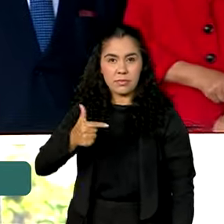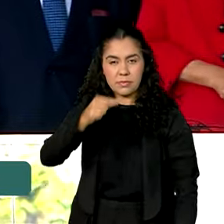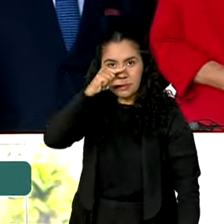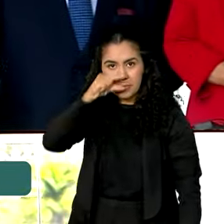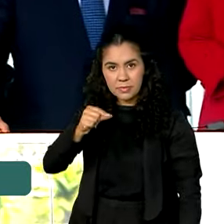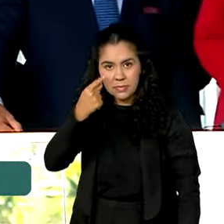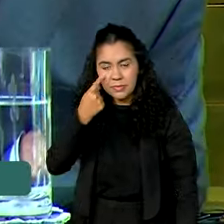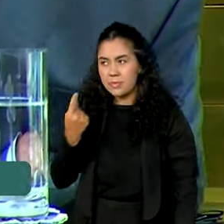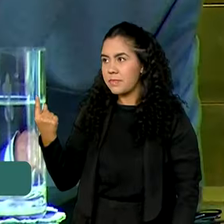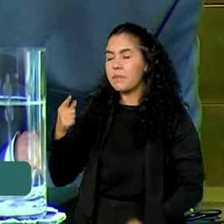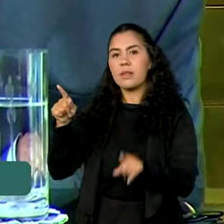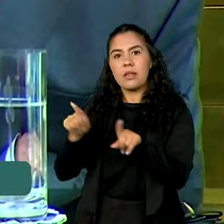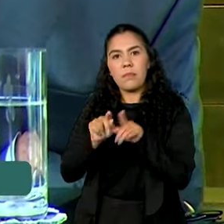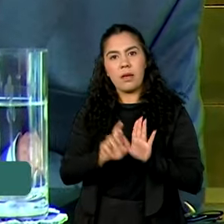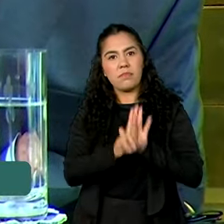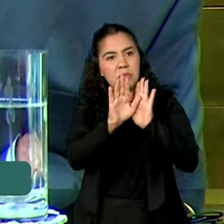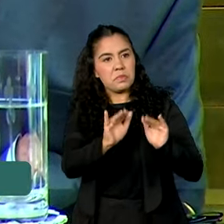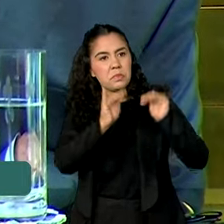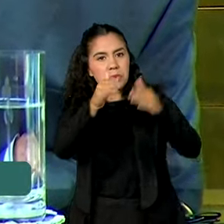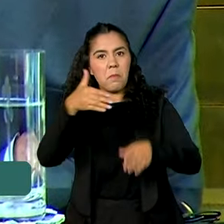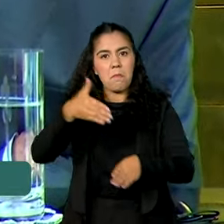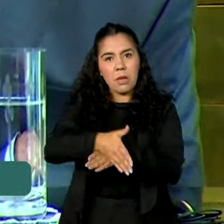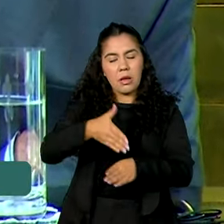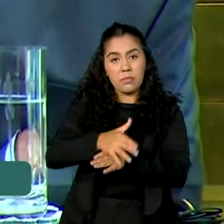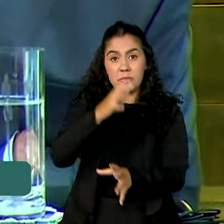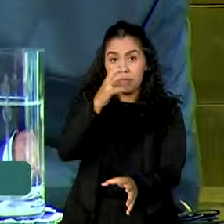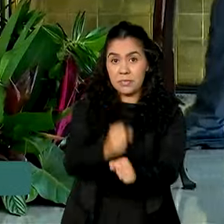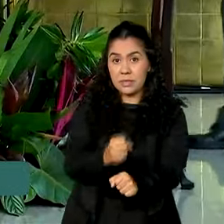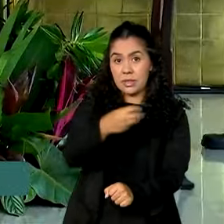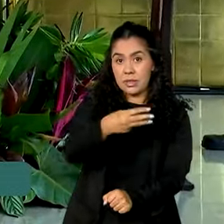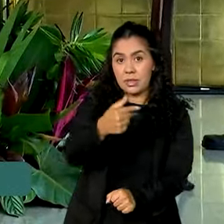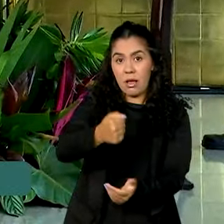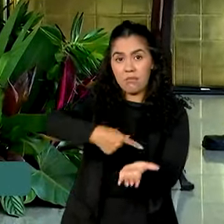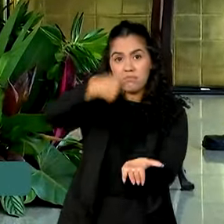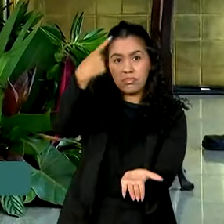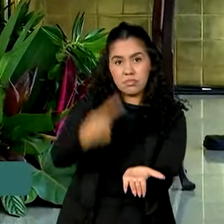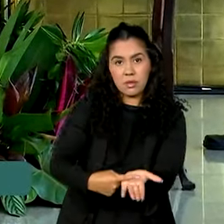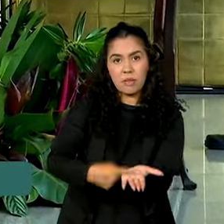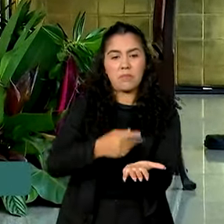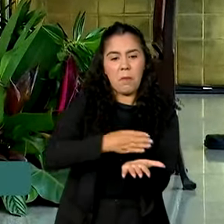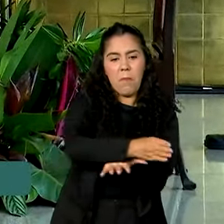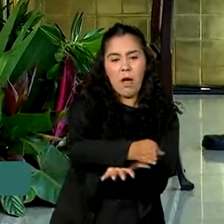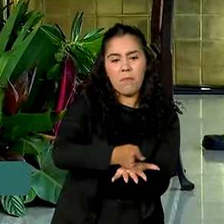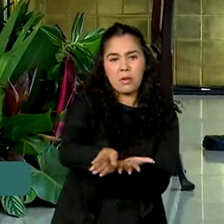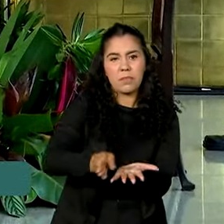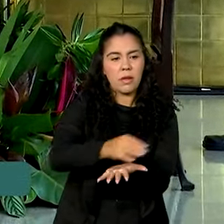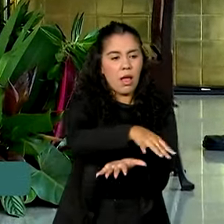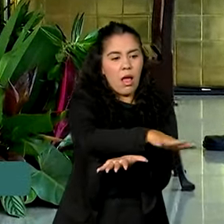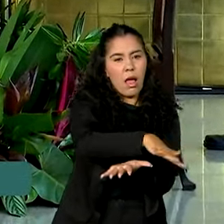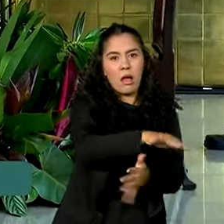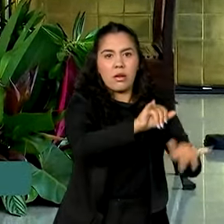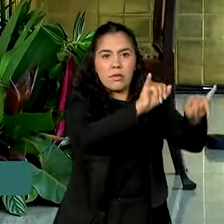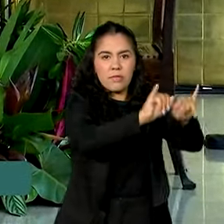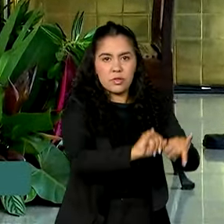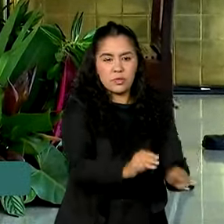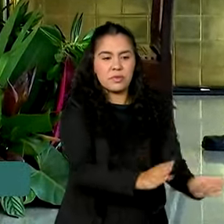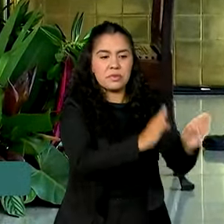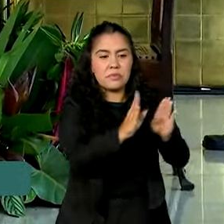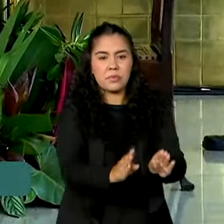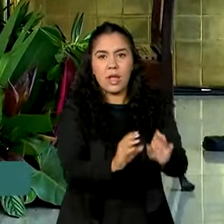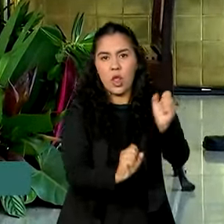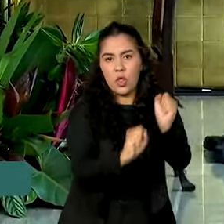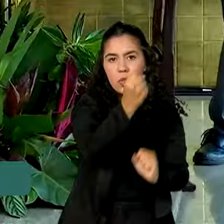outras autoridades. Foram assinados 37 acordos em áreas como infraestrutura, indústria,